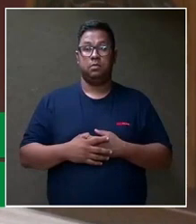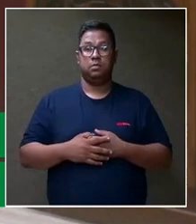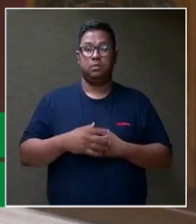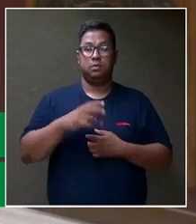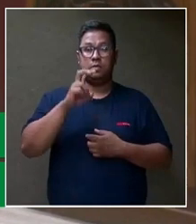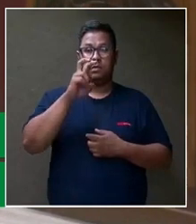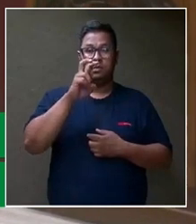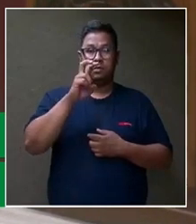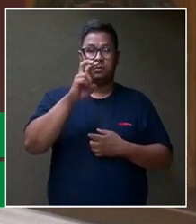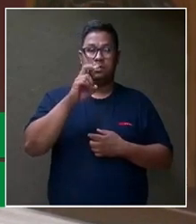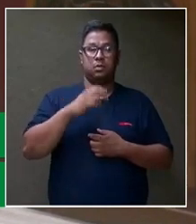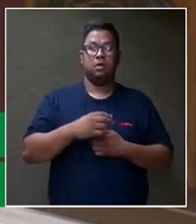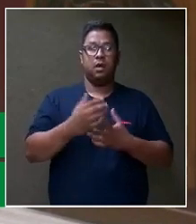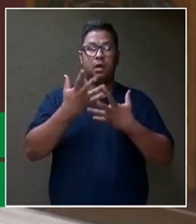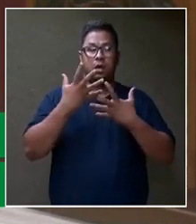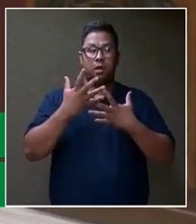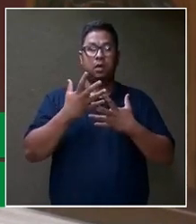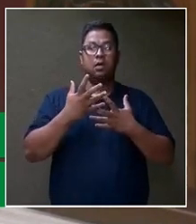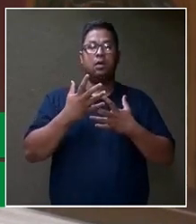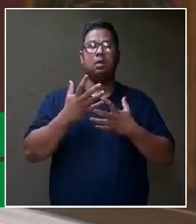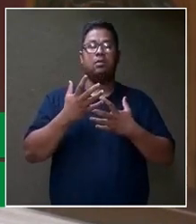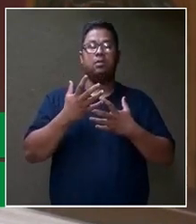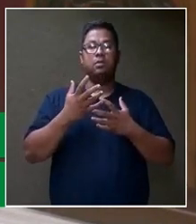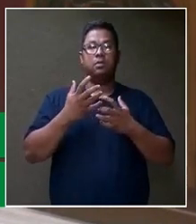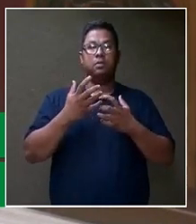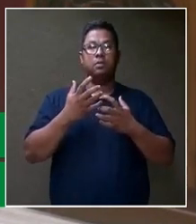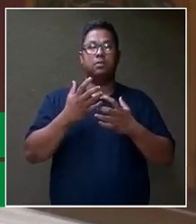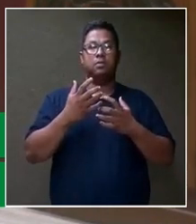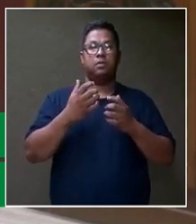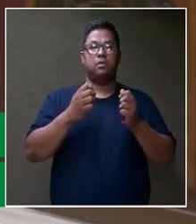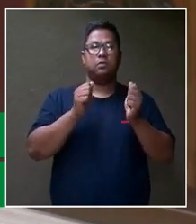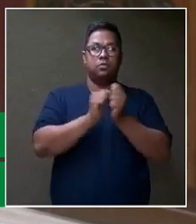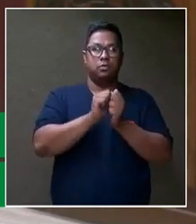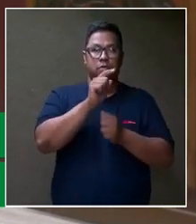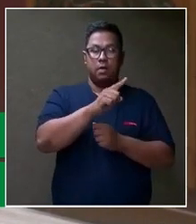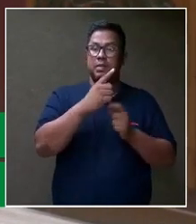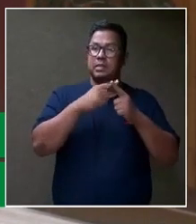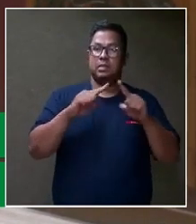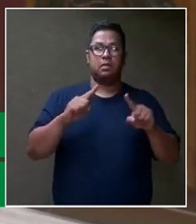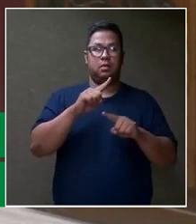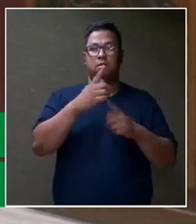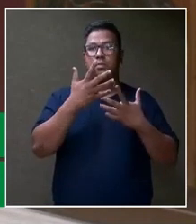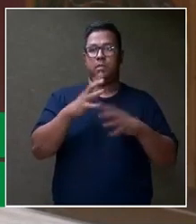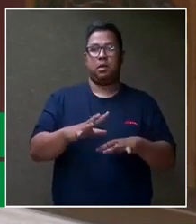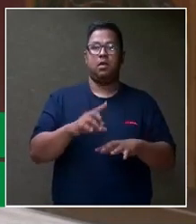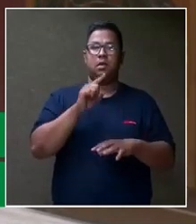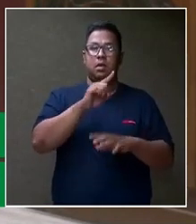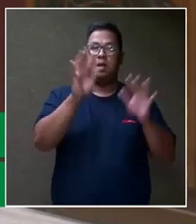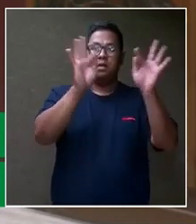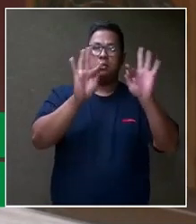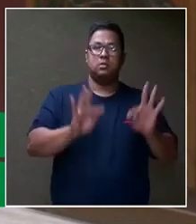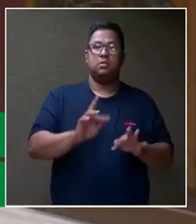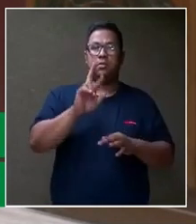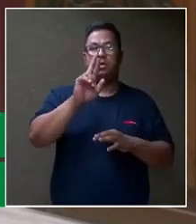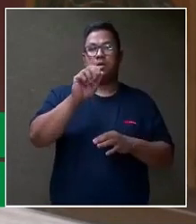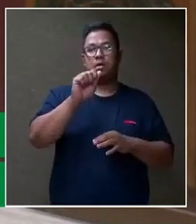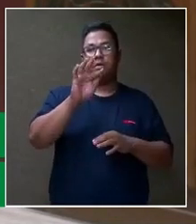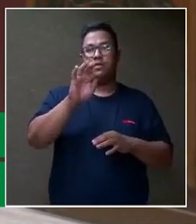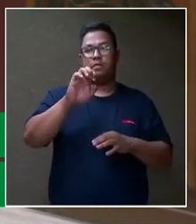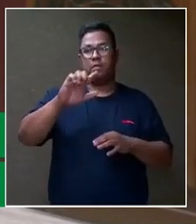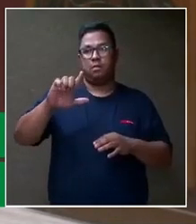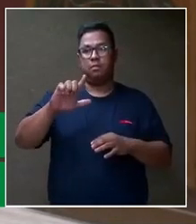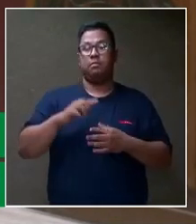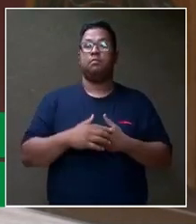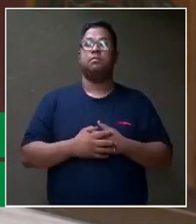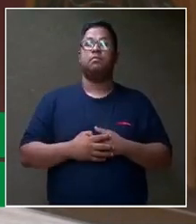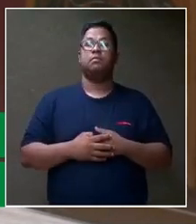17h25, o Cássio começa. Queria muito ficar com ela, Kelly, mas ela não me quer. Mas tudo bem, que ela seja feliz com o Rafael. By Cássio